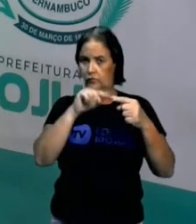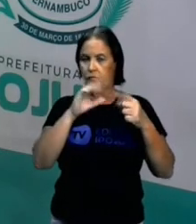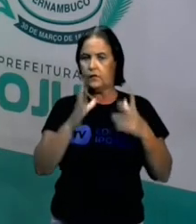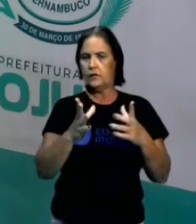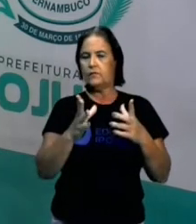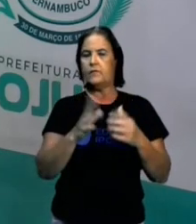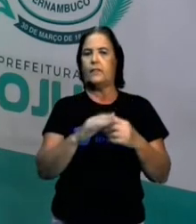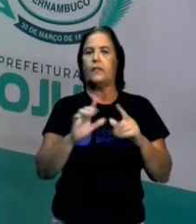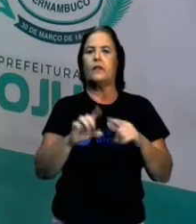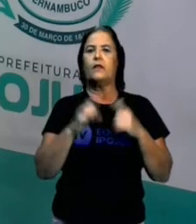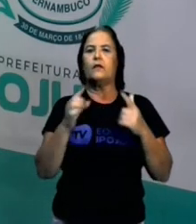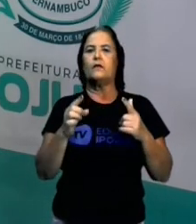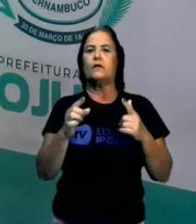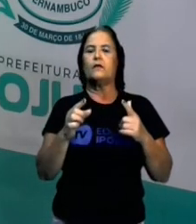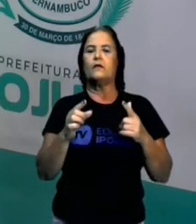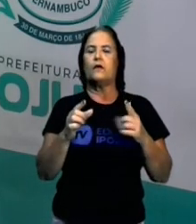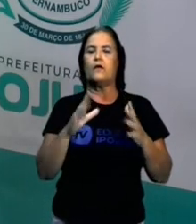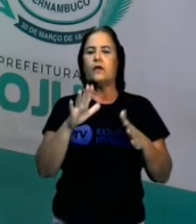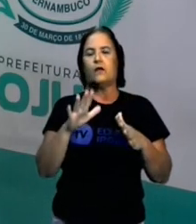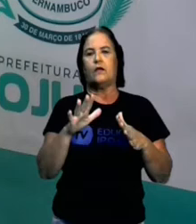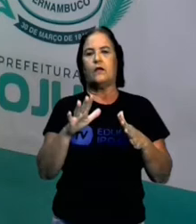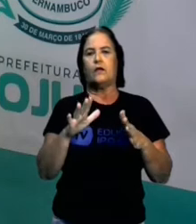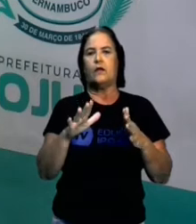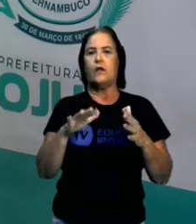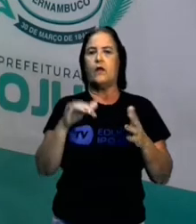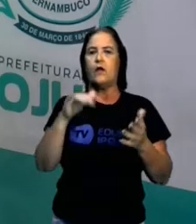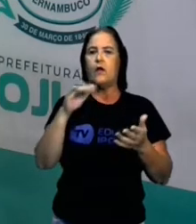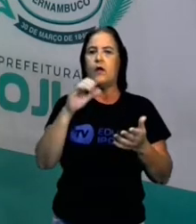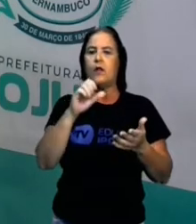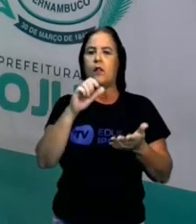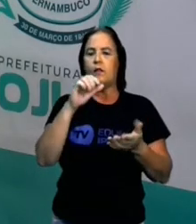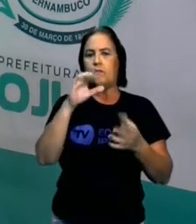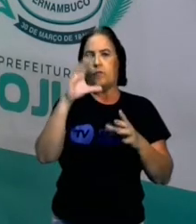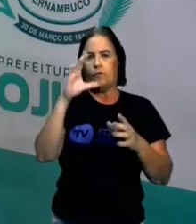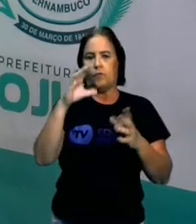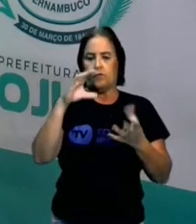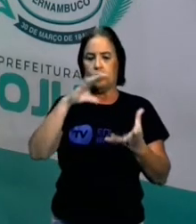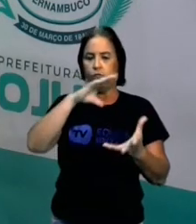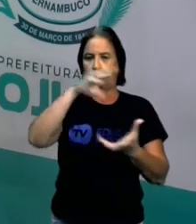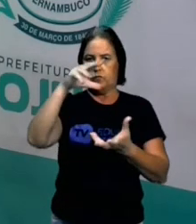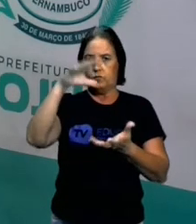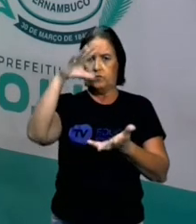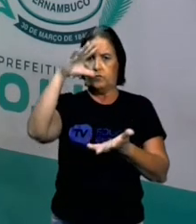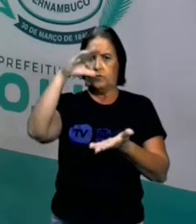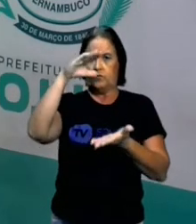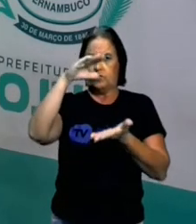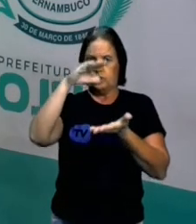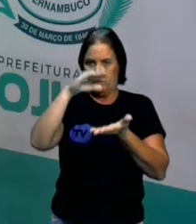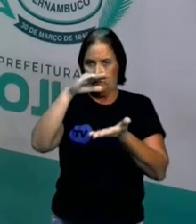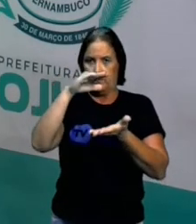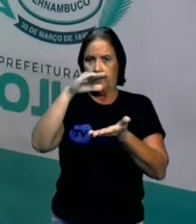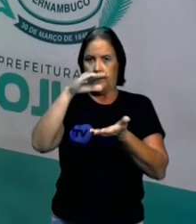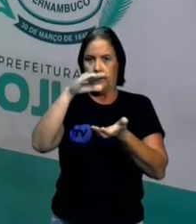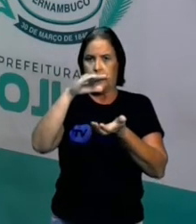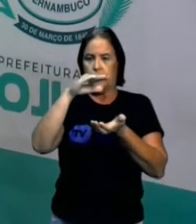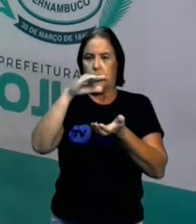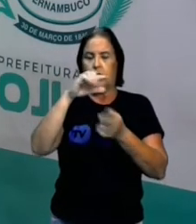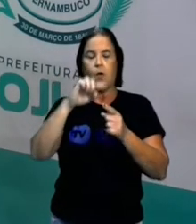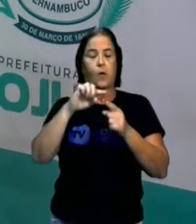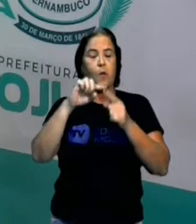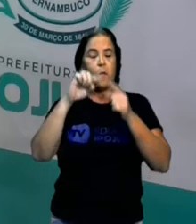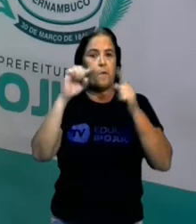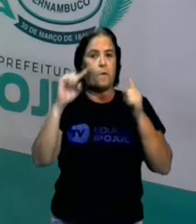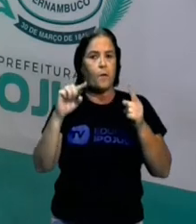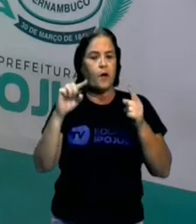Geoide é que ela é levemente achatada nos polos, certo? Mas não deixa de ter o